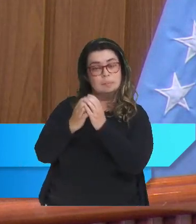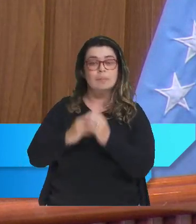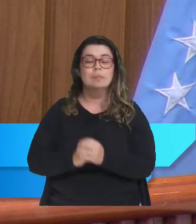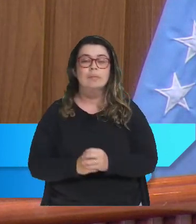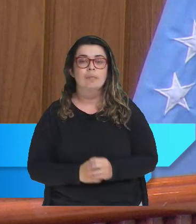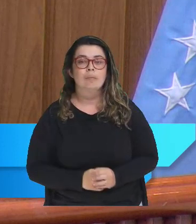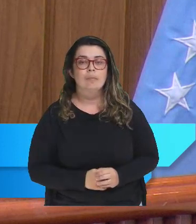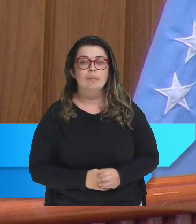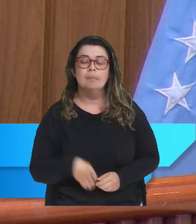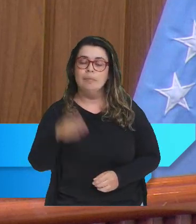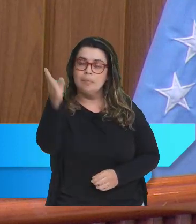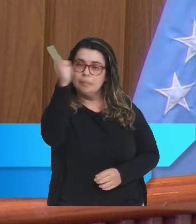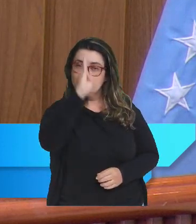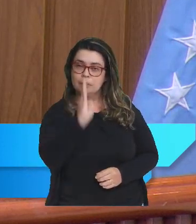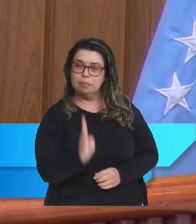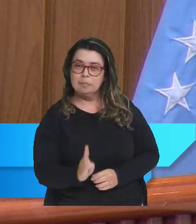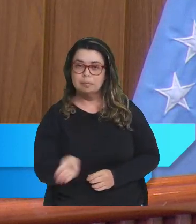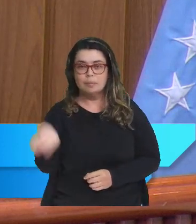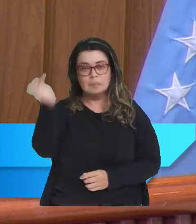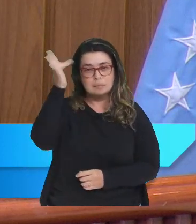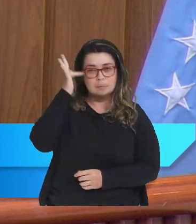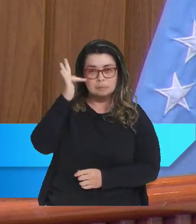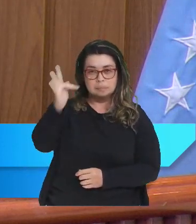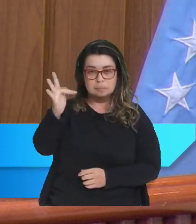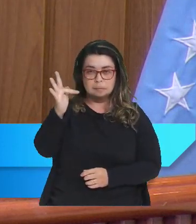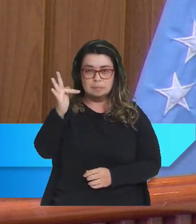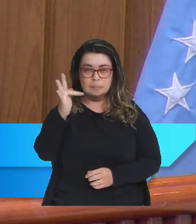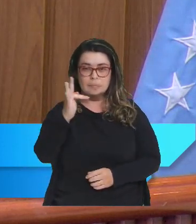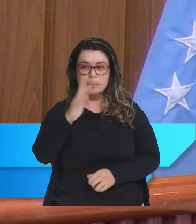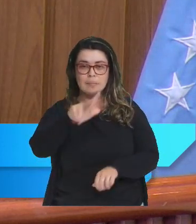nosso Brasil, para o futuro da nossa pátria.